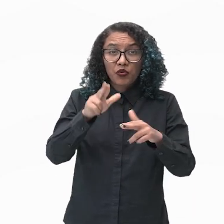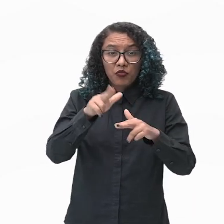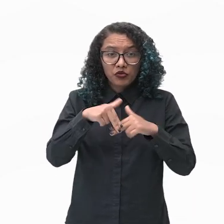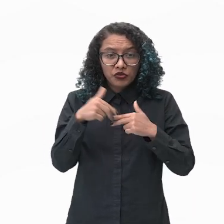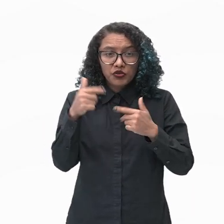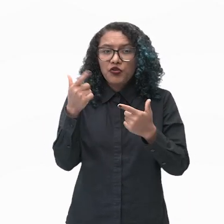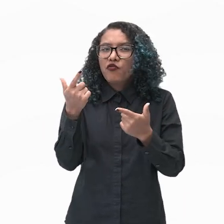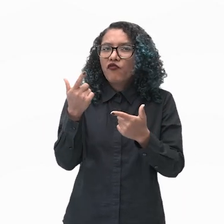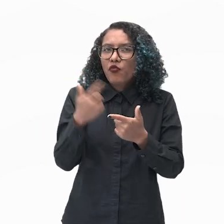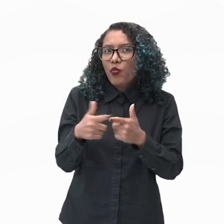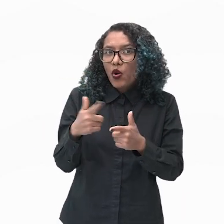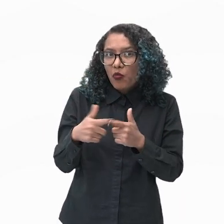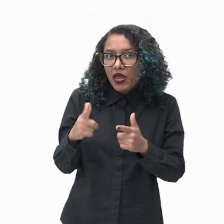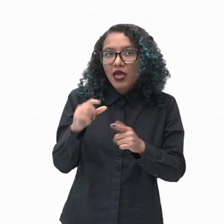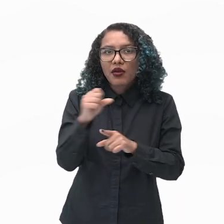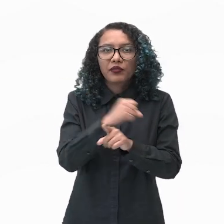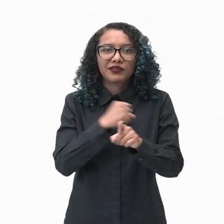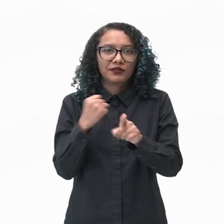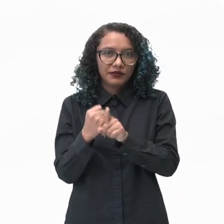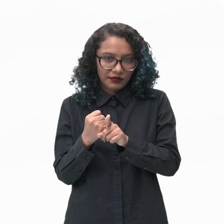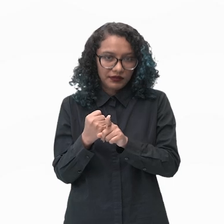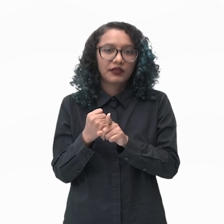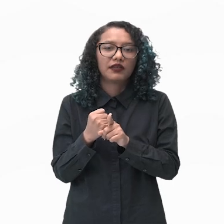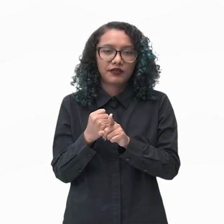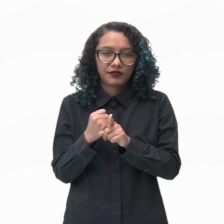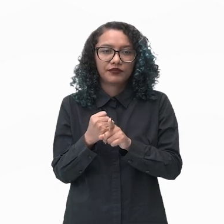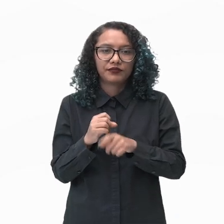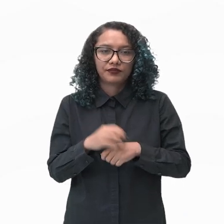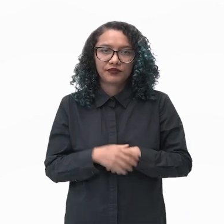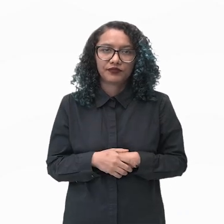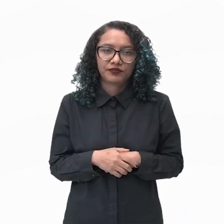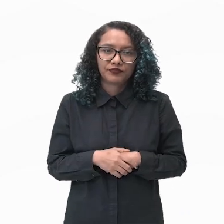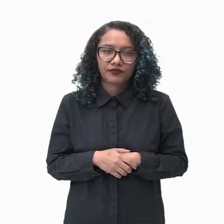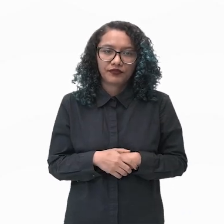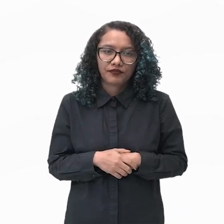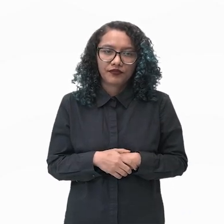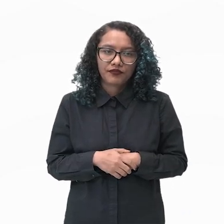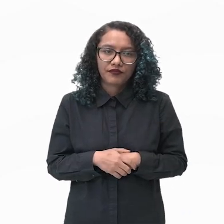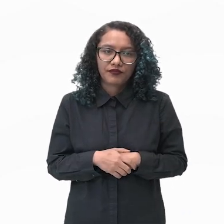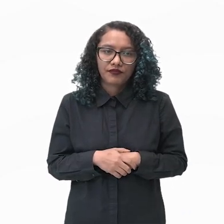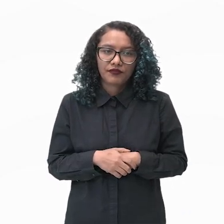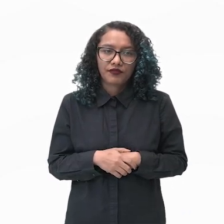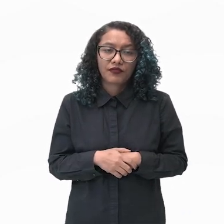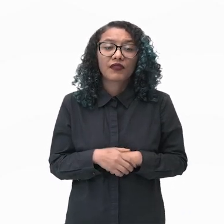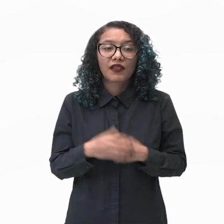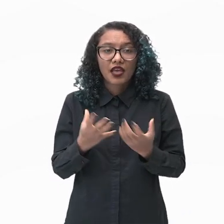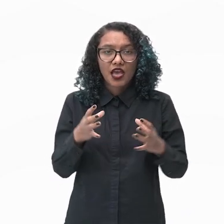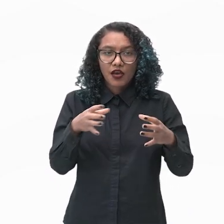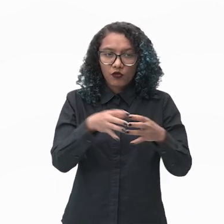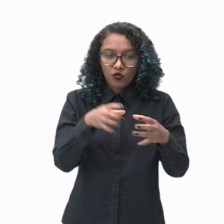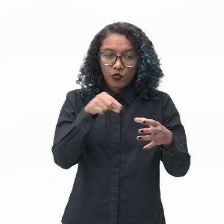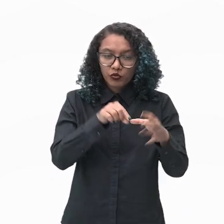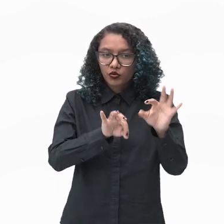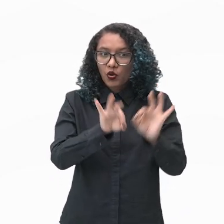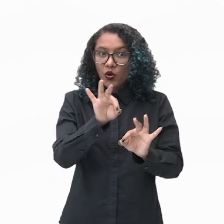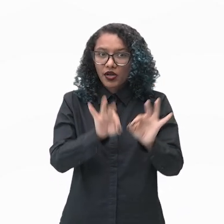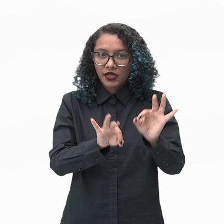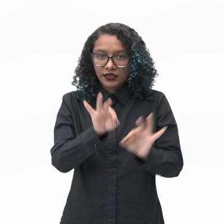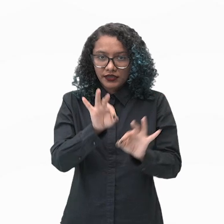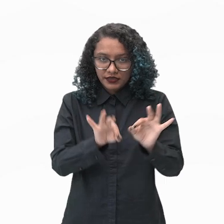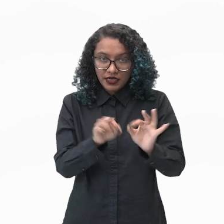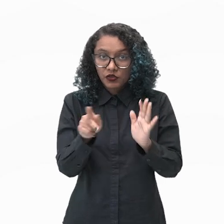tá bom? Então, basicamente, a gente pode entender os movimentos sociais como grupos organizados, né,